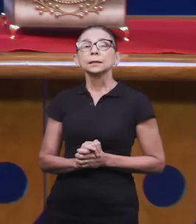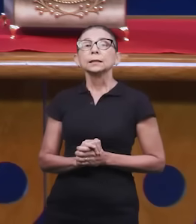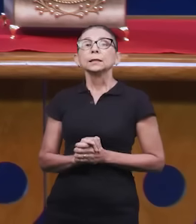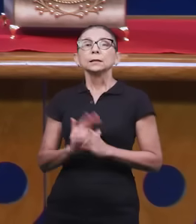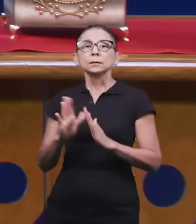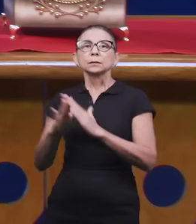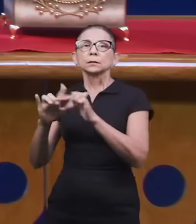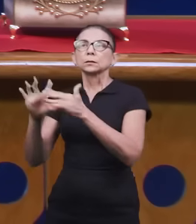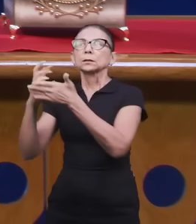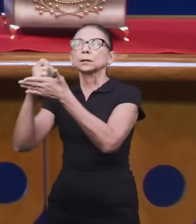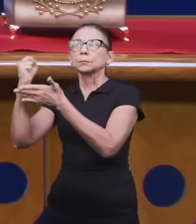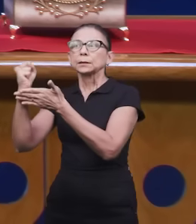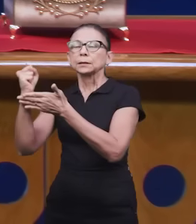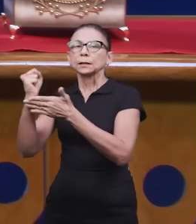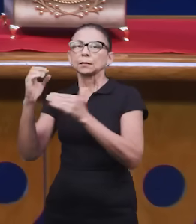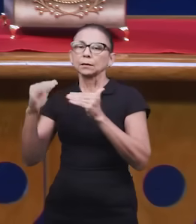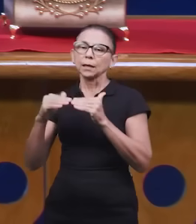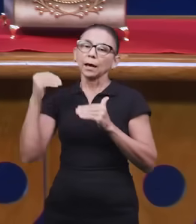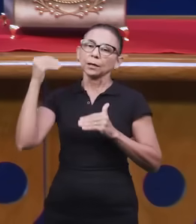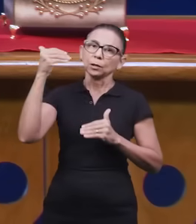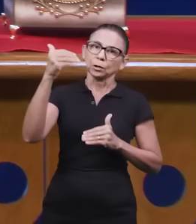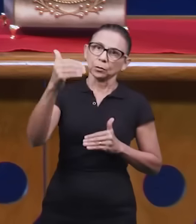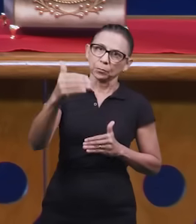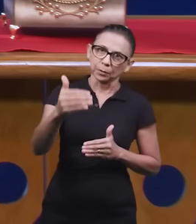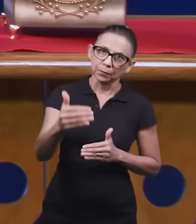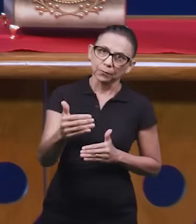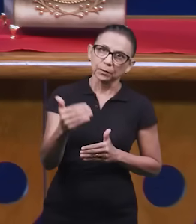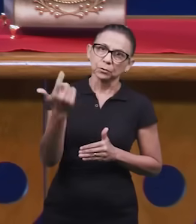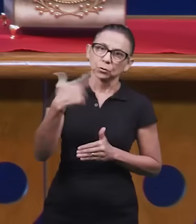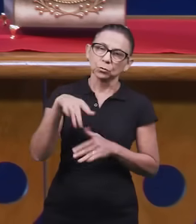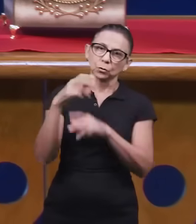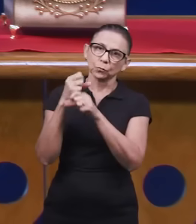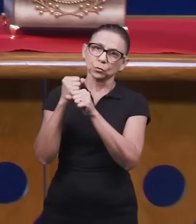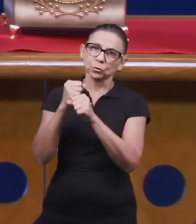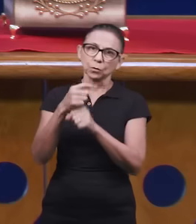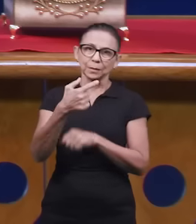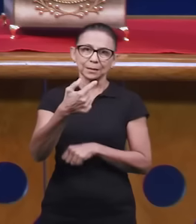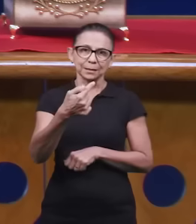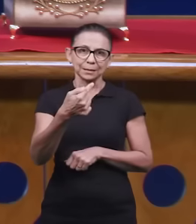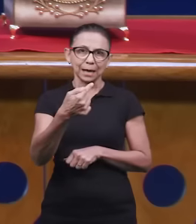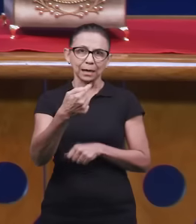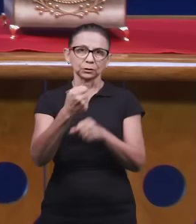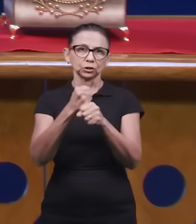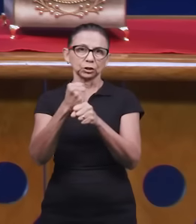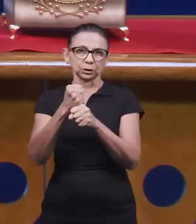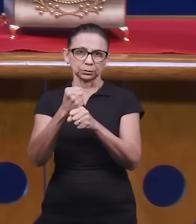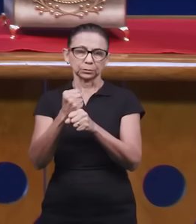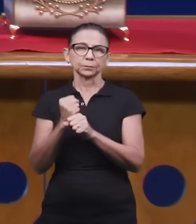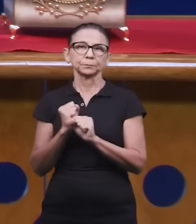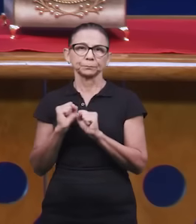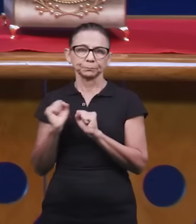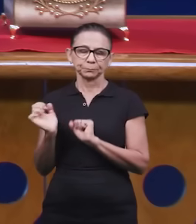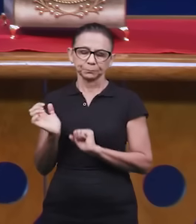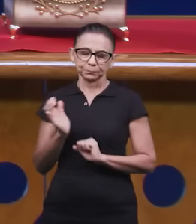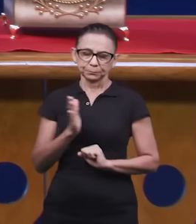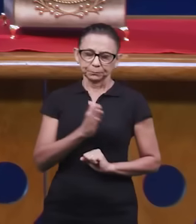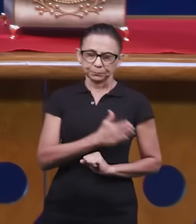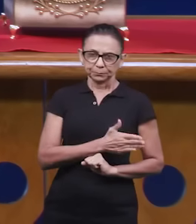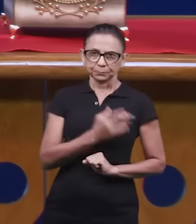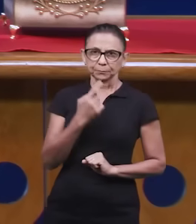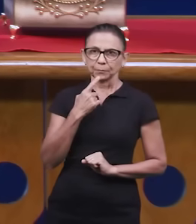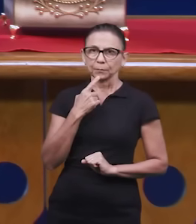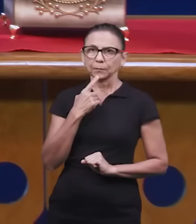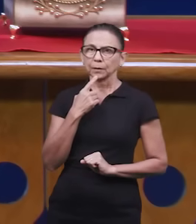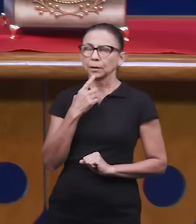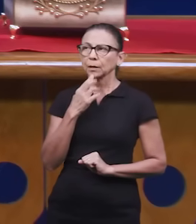contados 7 anos, nós vamos falar sobre isso. Então, dando prosseguimento,